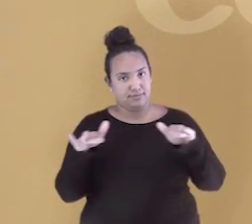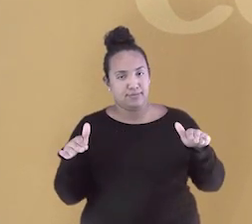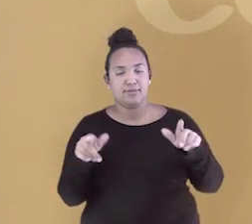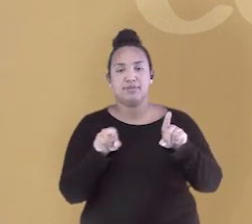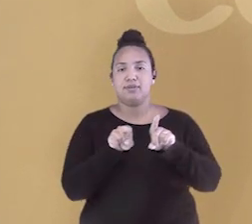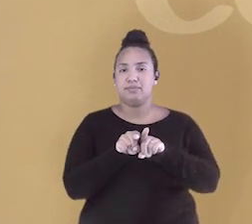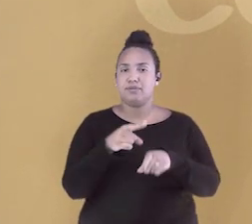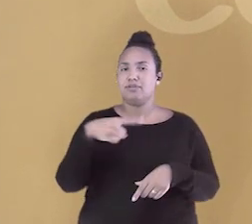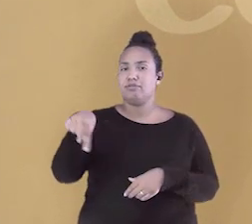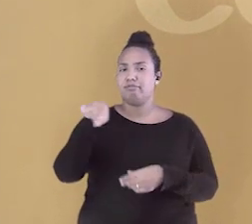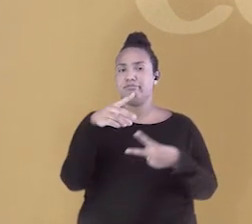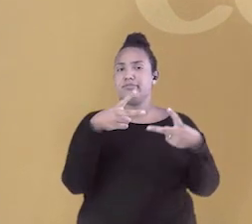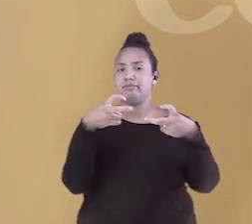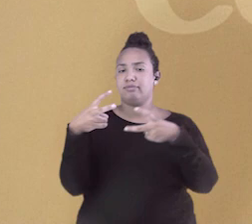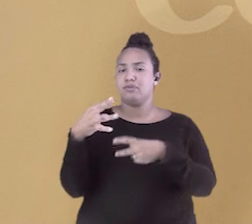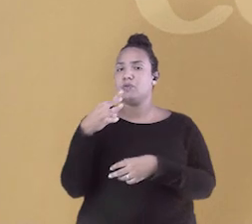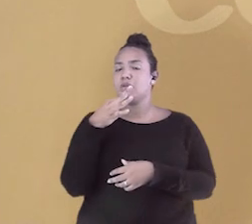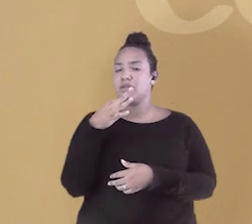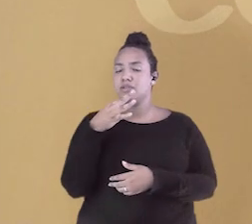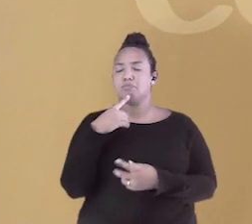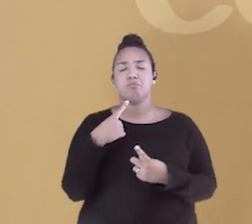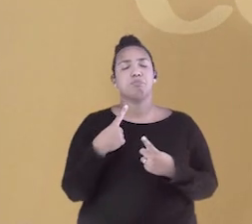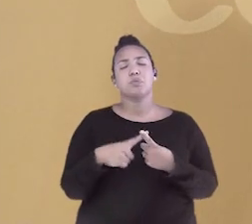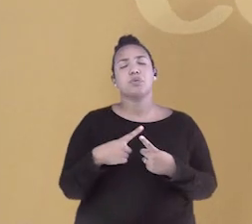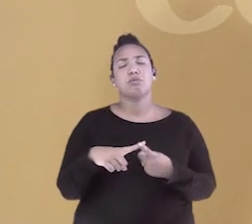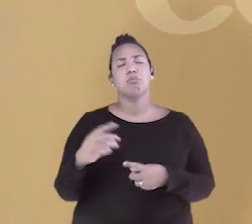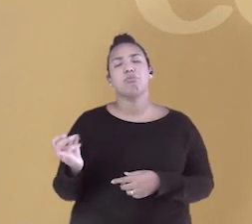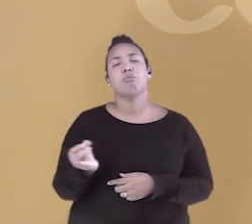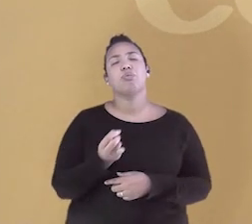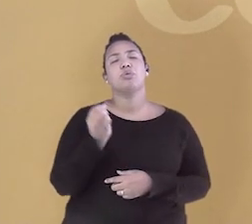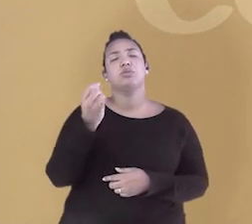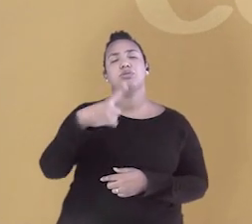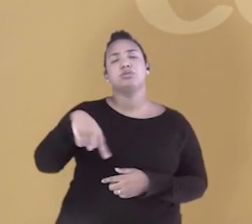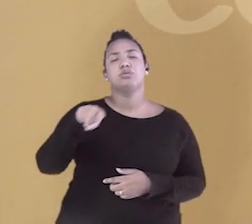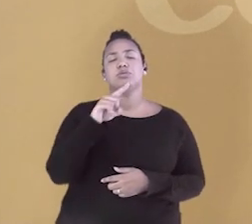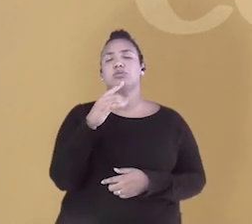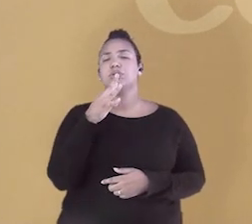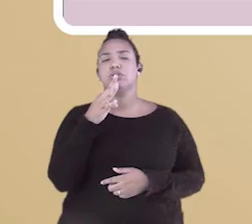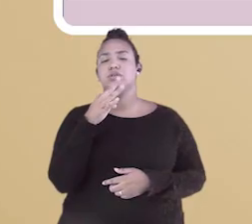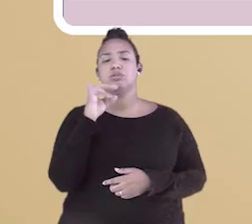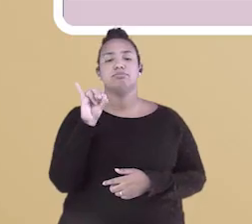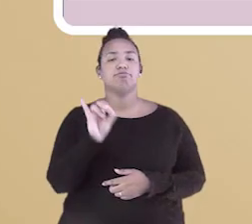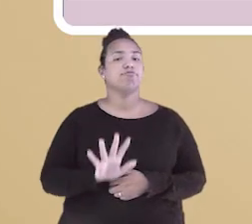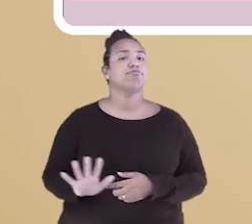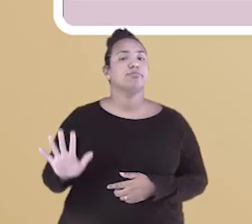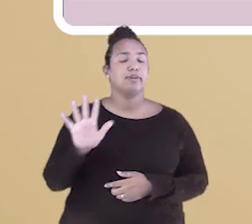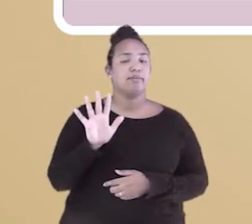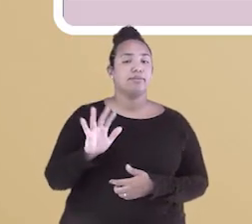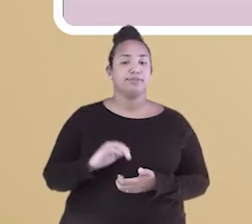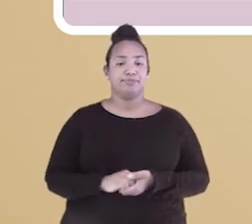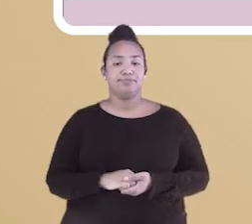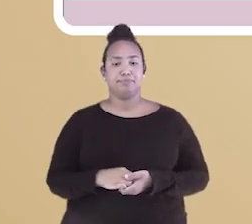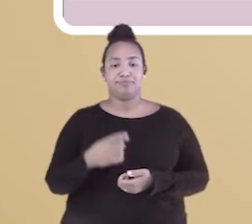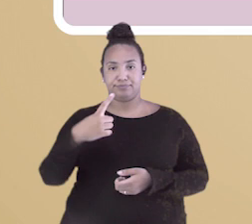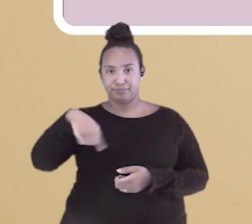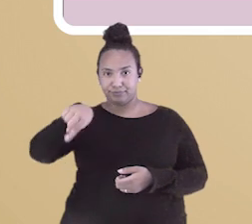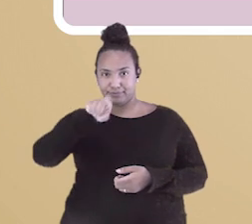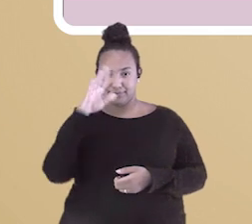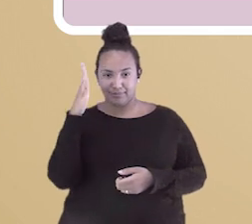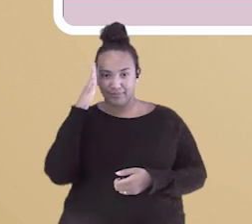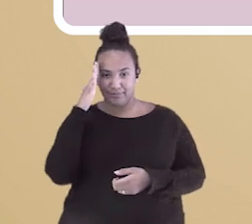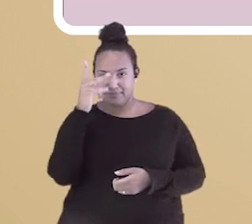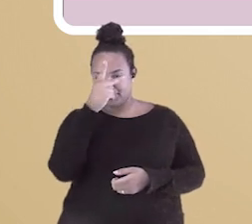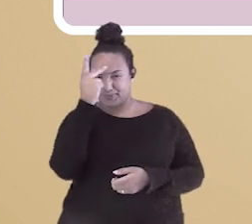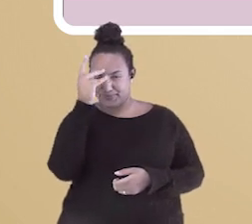figuras. Por que é importante conhecermos tais figuras? Você sabia que pessoas como o